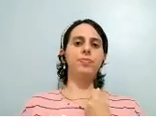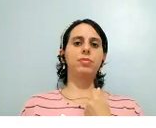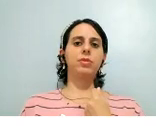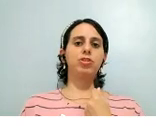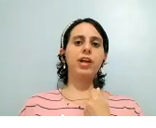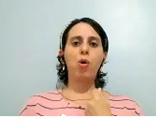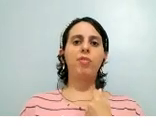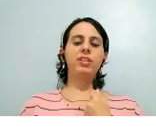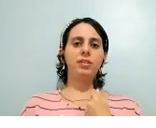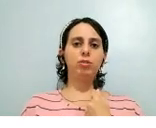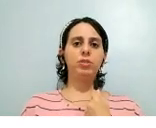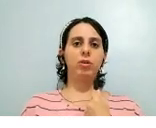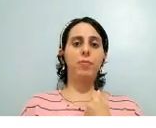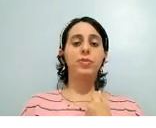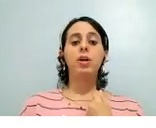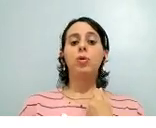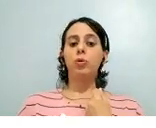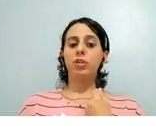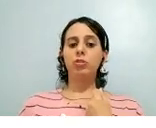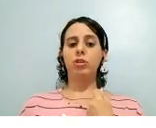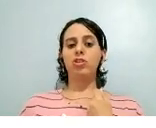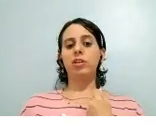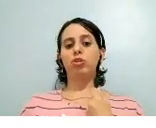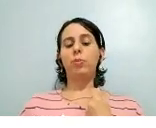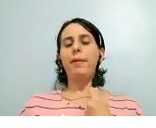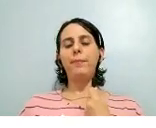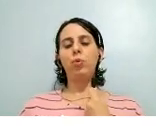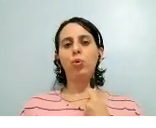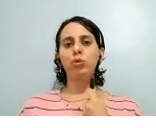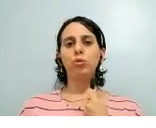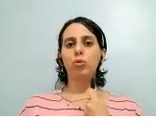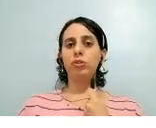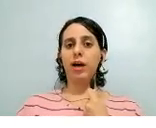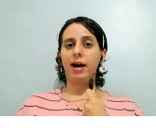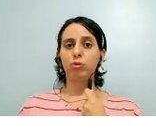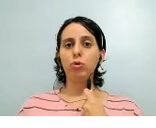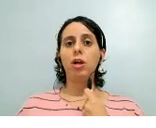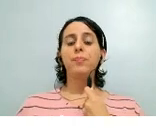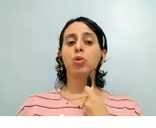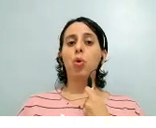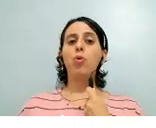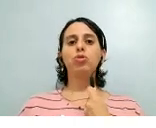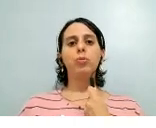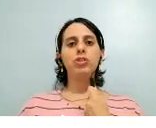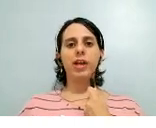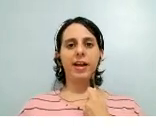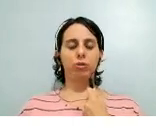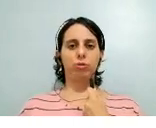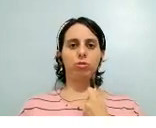pronto, já houve a transmissão. Por isso que a gente tem que tomar muito cuidado com